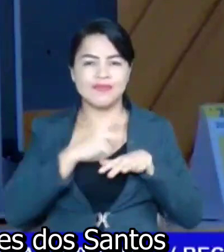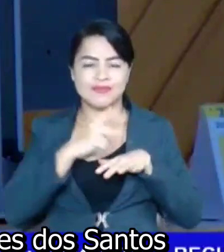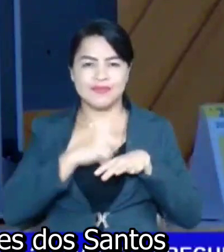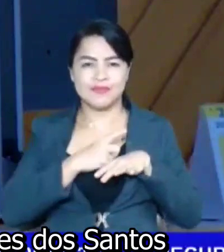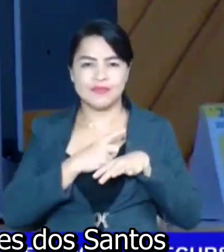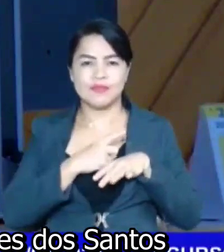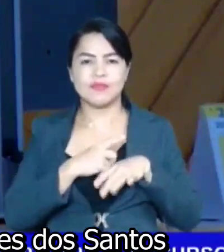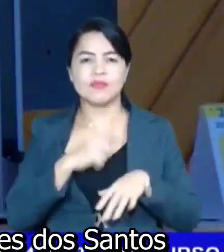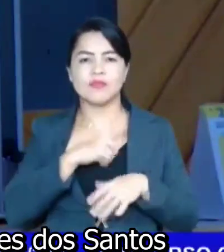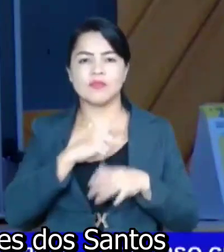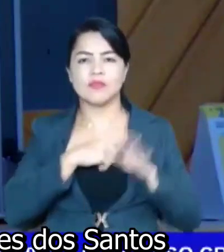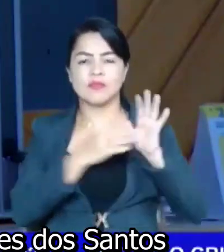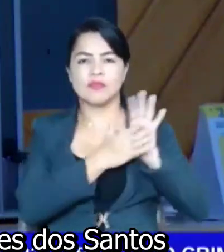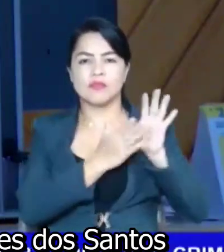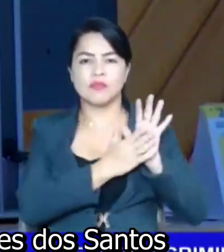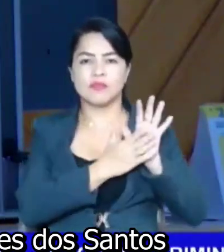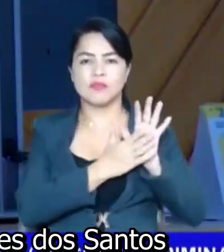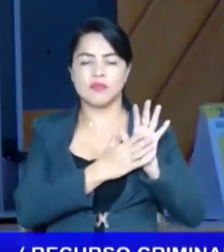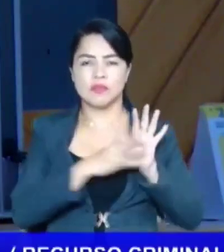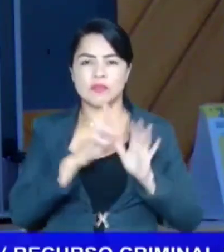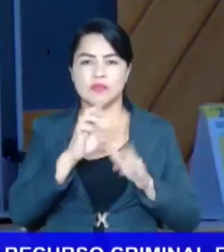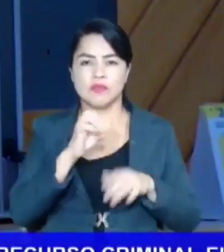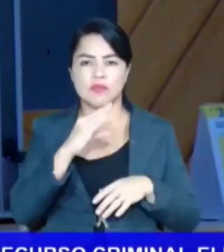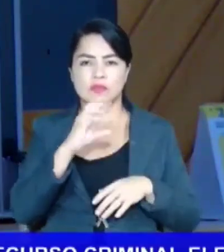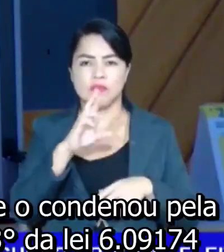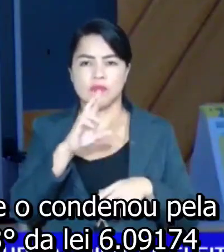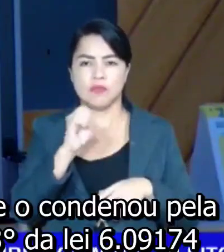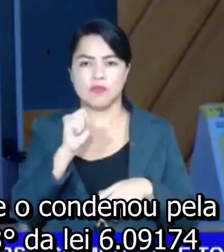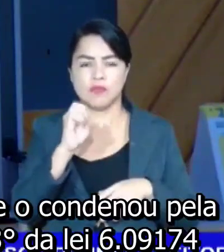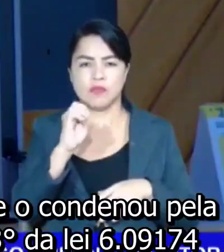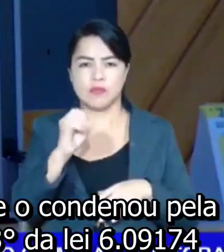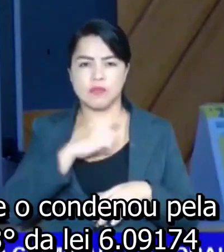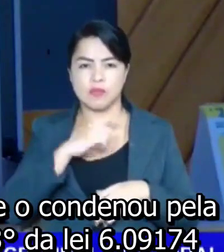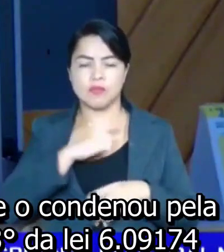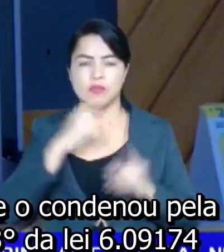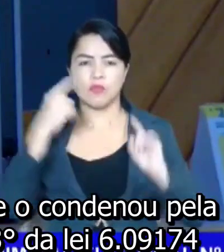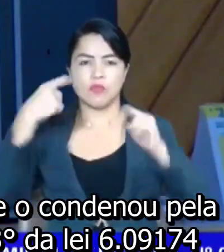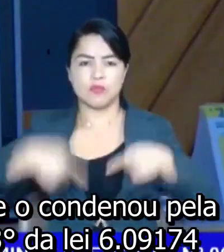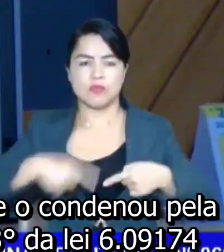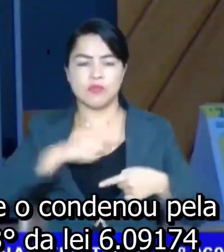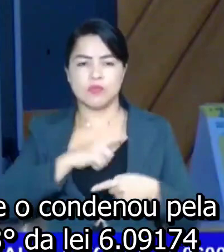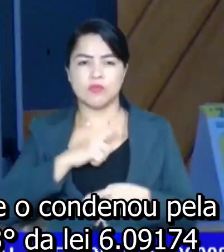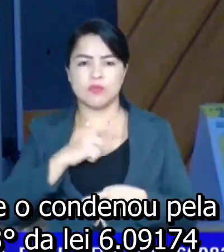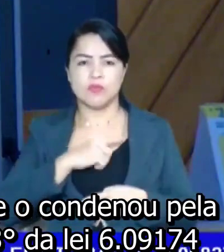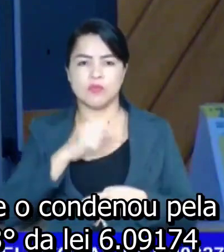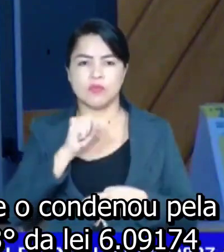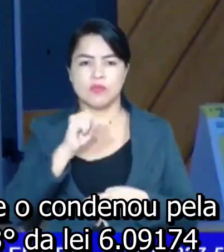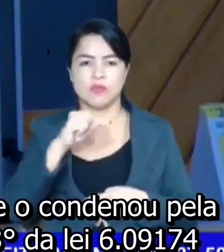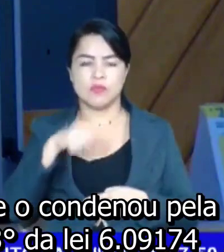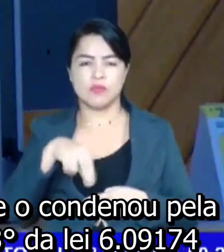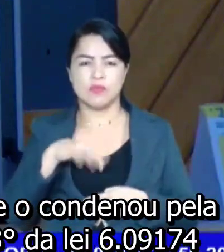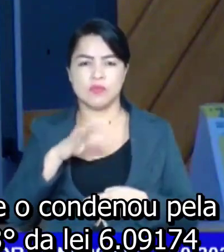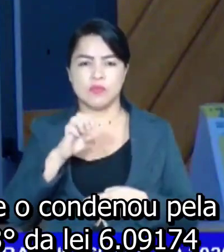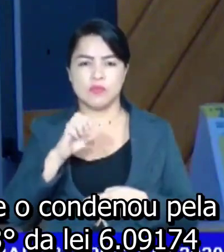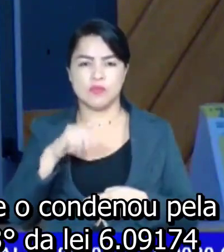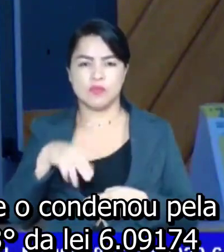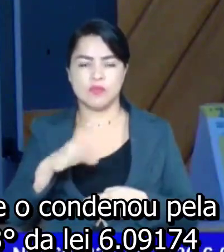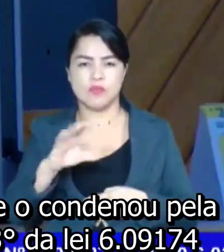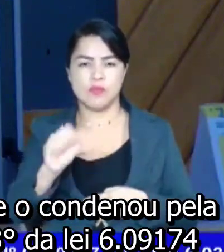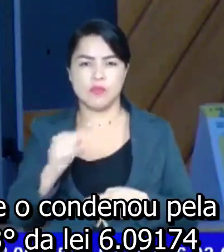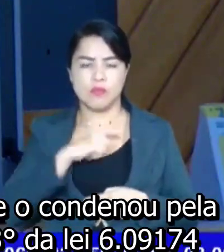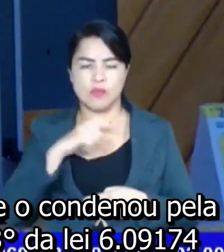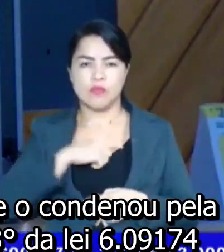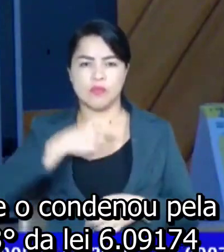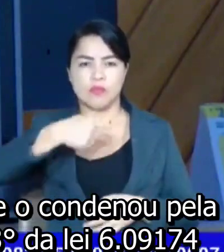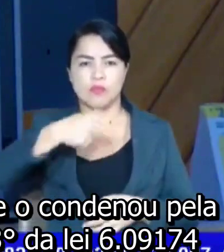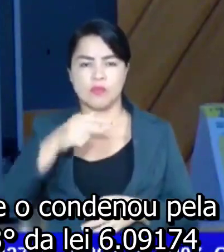está na sua mão direita, à sua frente o monitor de seu computador, ao fundo parede amadeirada do tribunal, desembargador Carmo Antônio está vestido